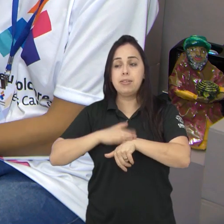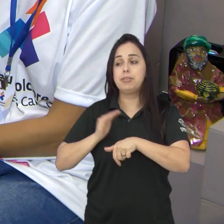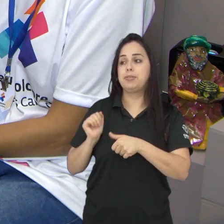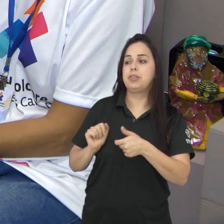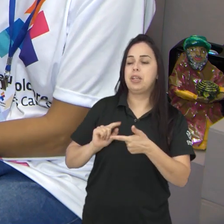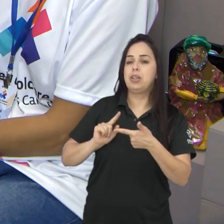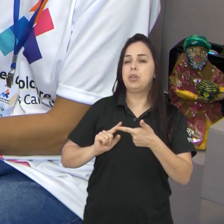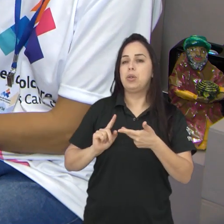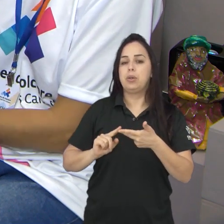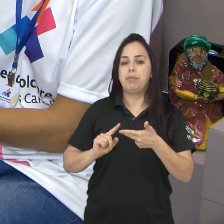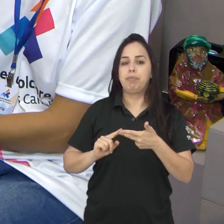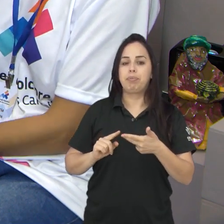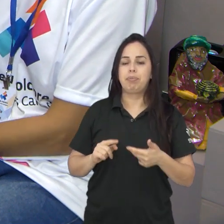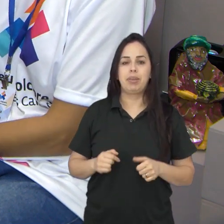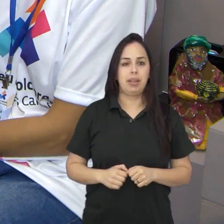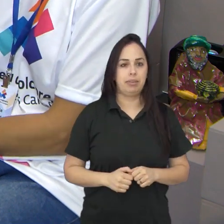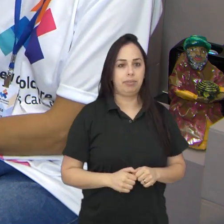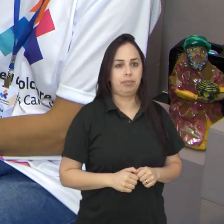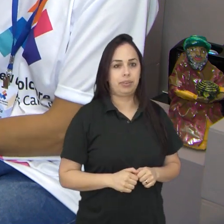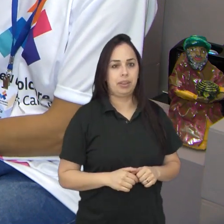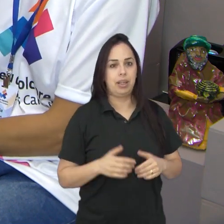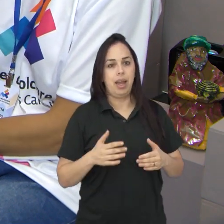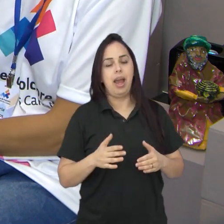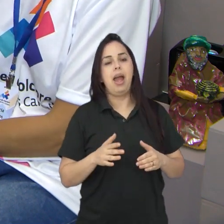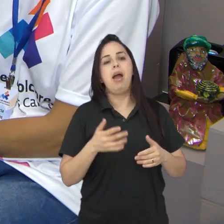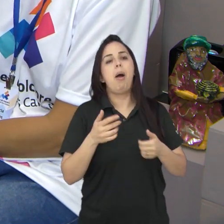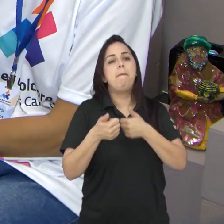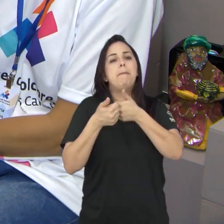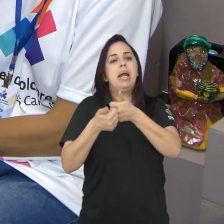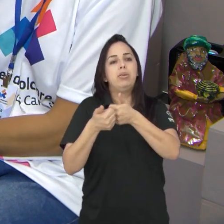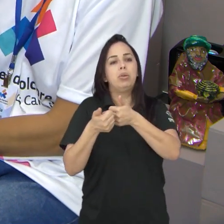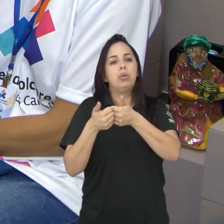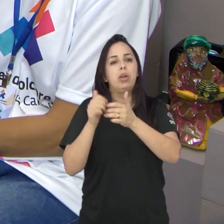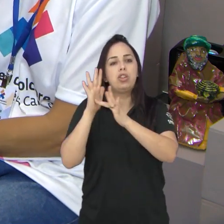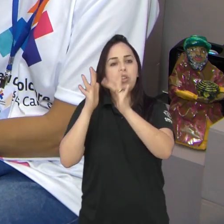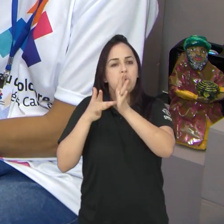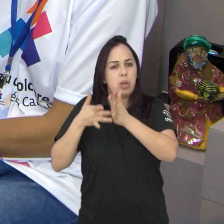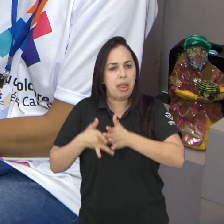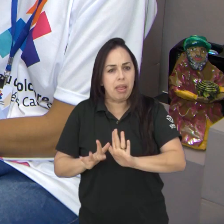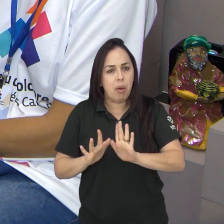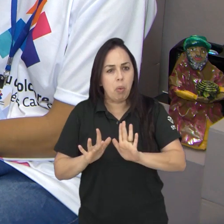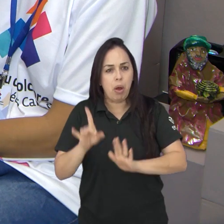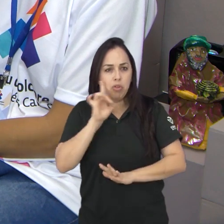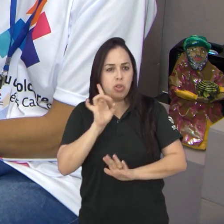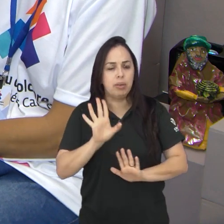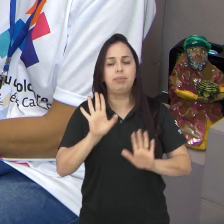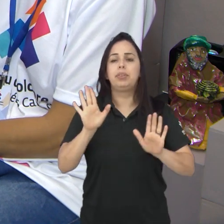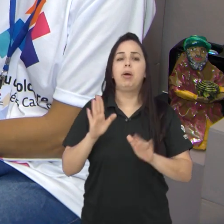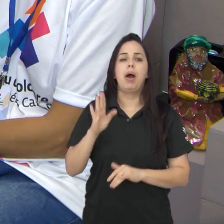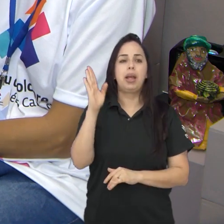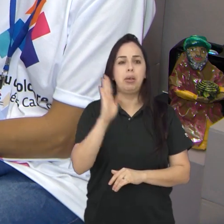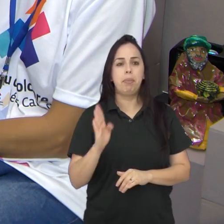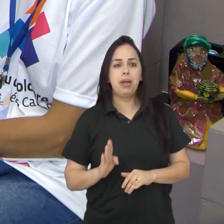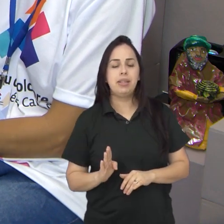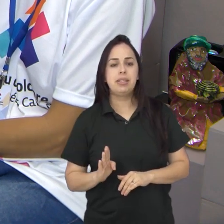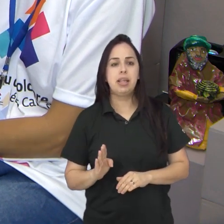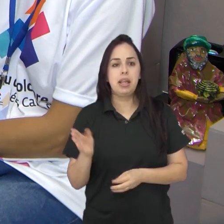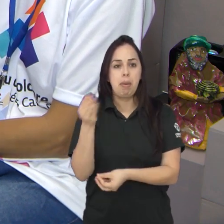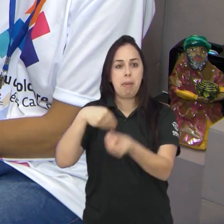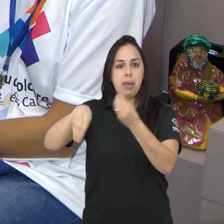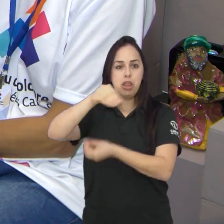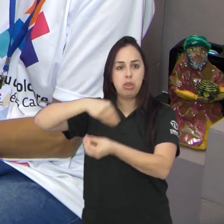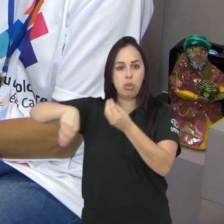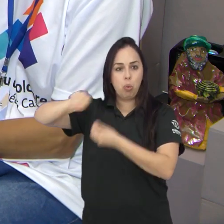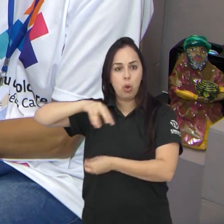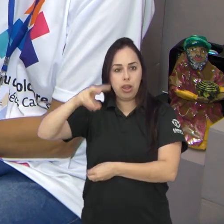é final de ano, porque eu acompanho na época do Natal. De Jesus. Isso. E tudo mais. Mas então, curioso saber isso. Então, aqui no Brasil tem essa mistura